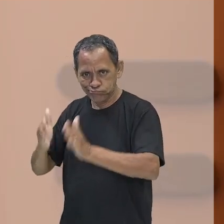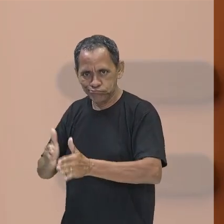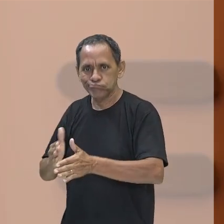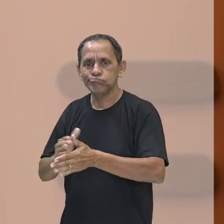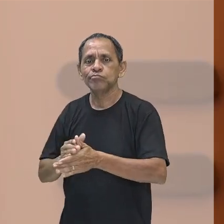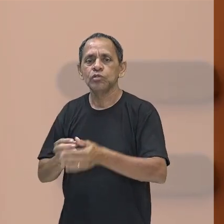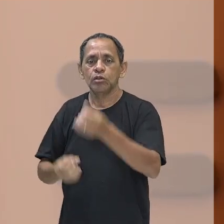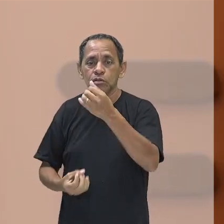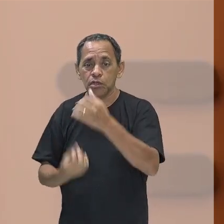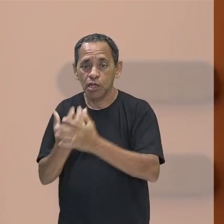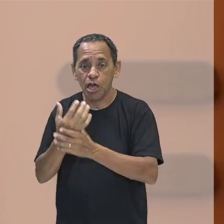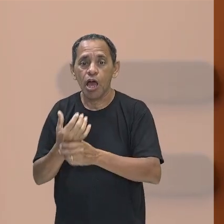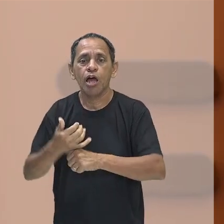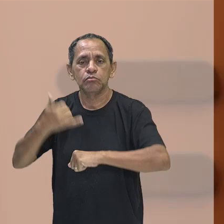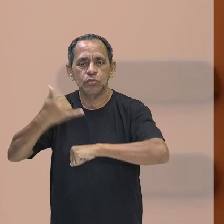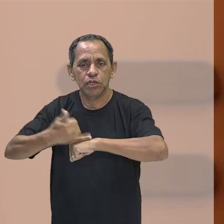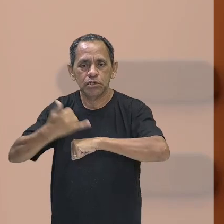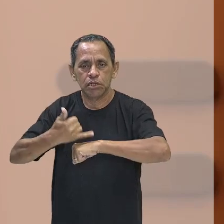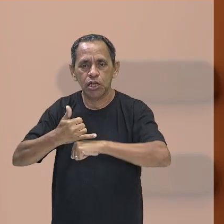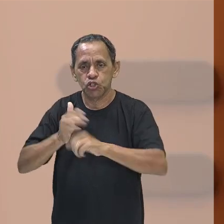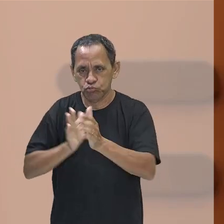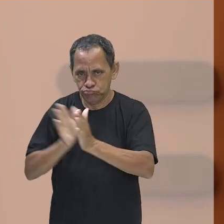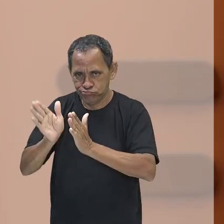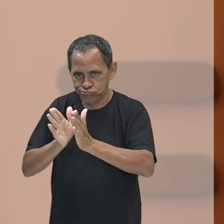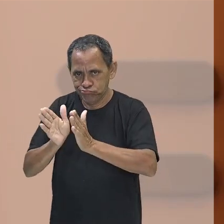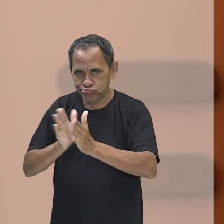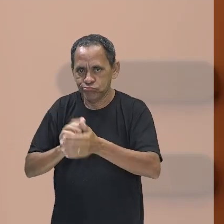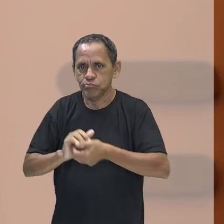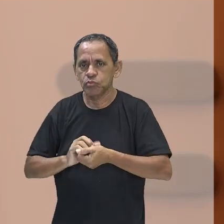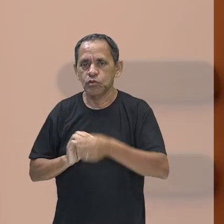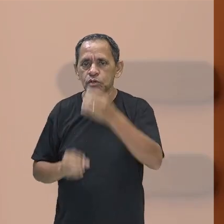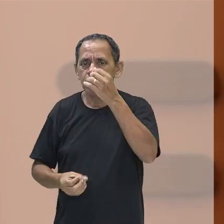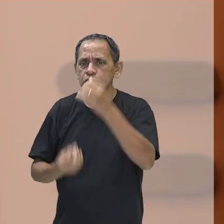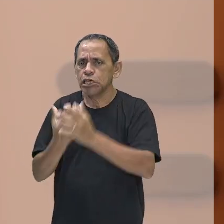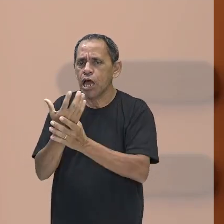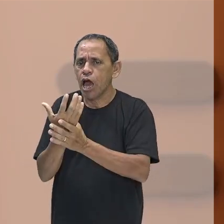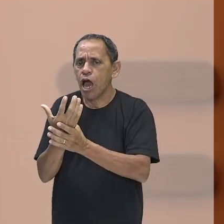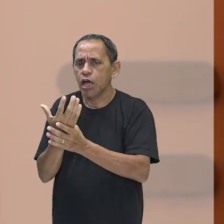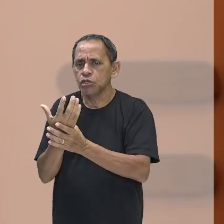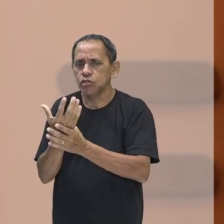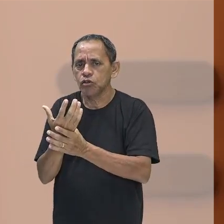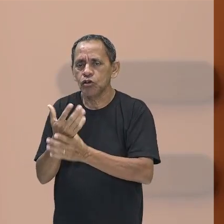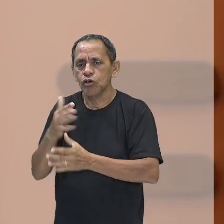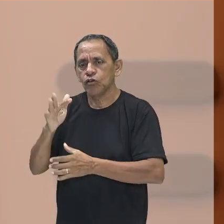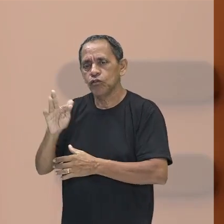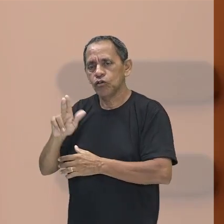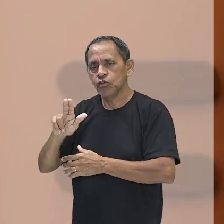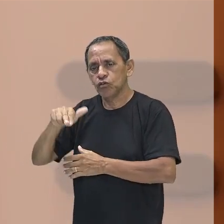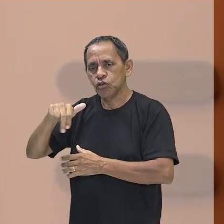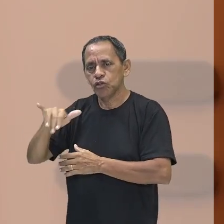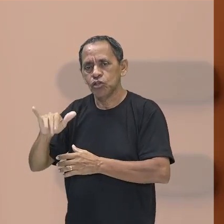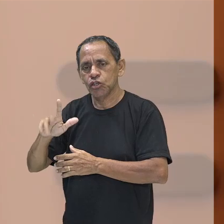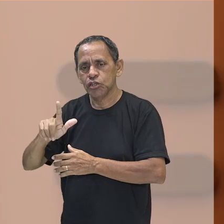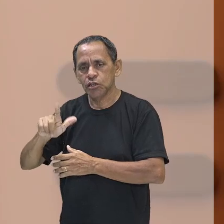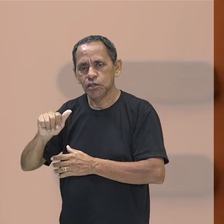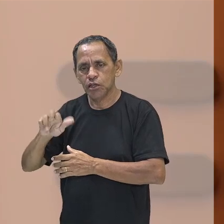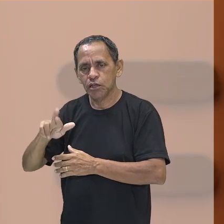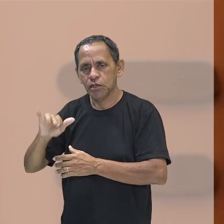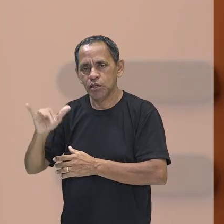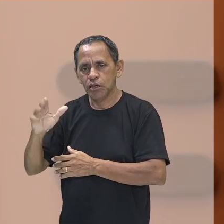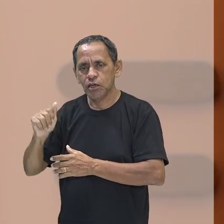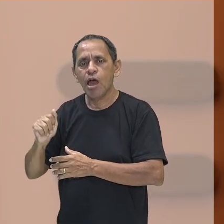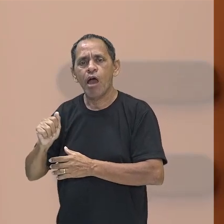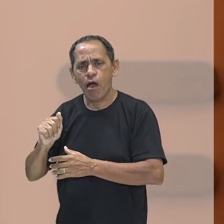nesse momento, no final do Neolítico, que surgiu a chamada funilaria, como já dominavam o